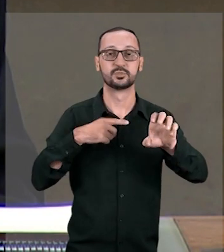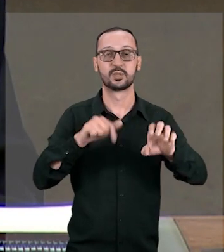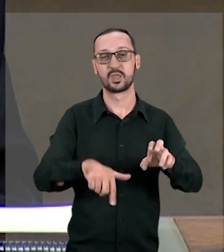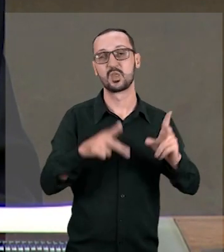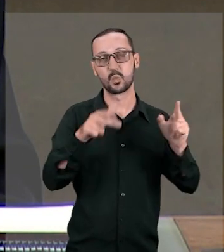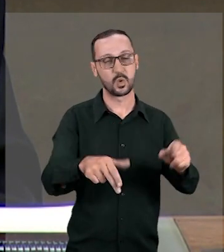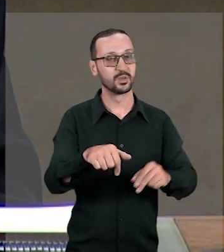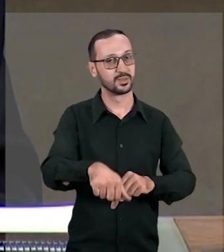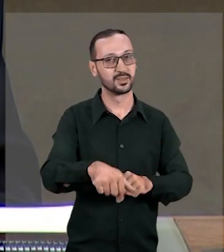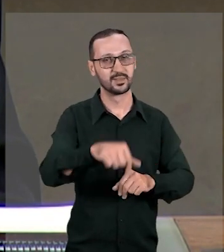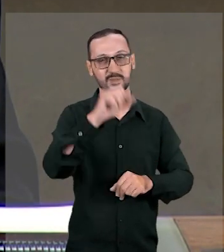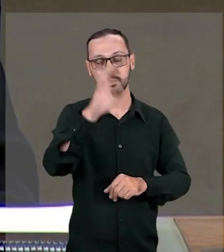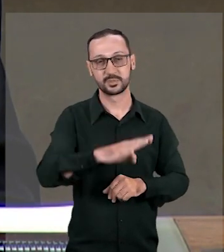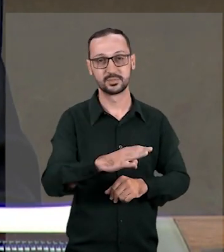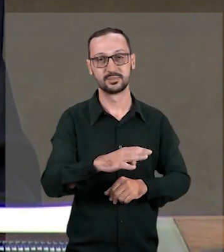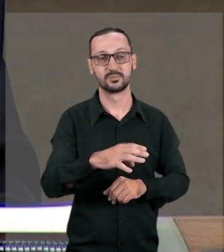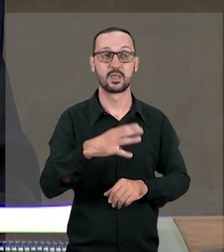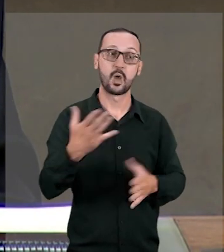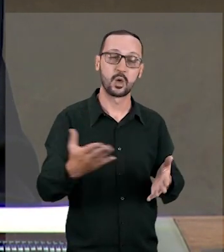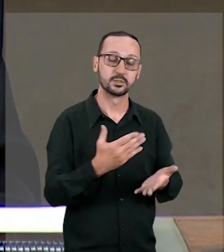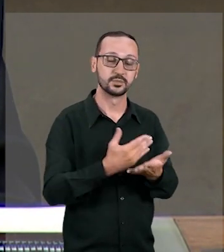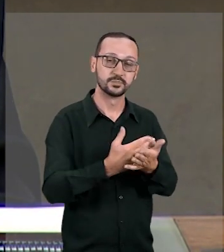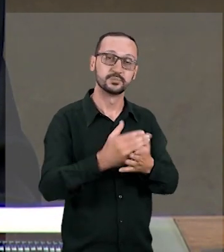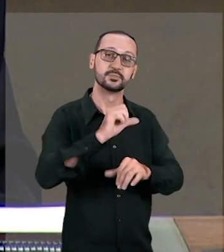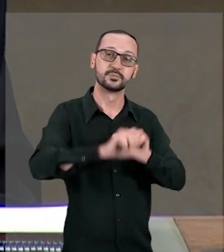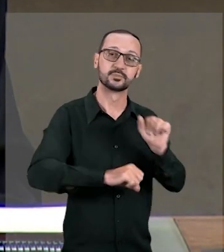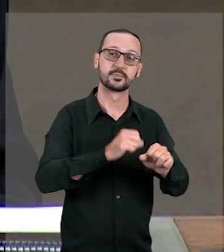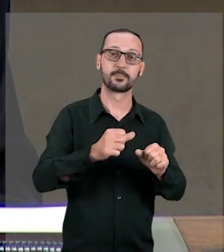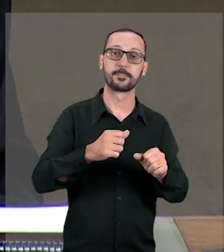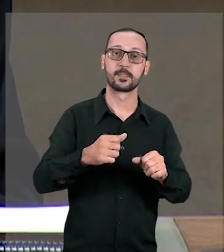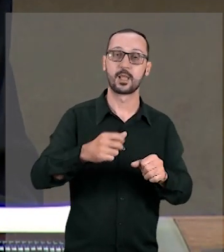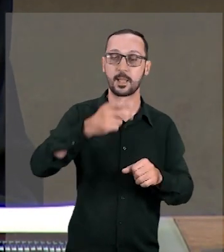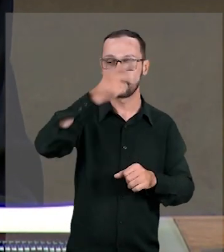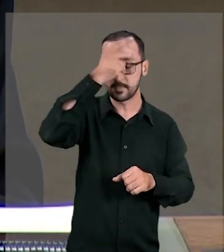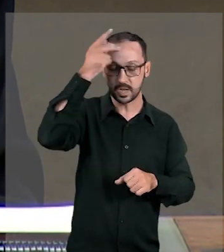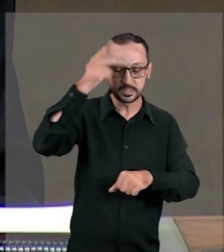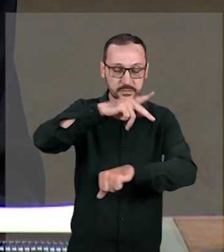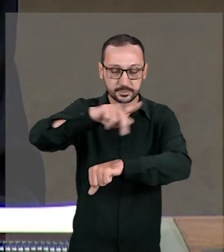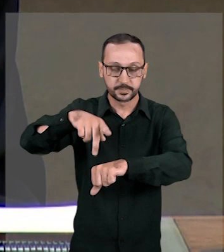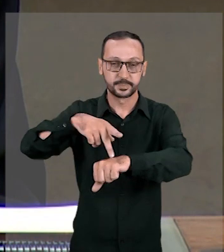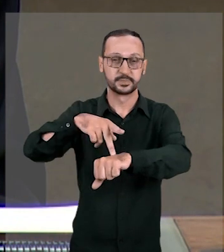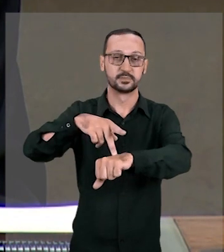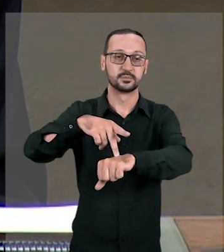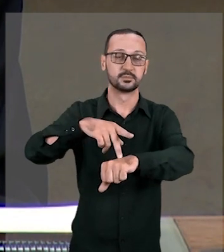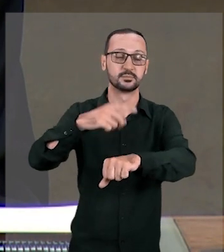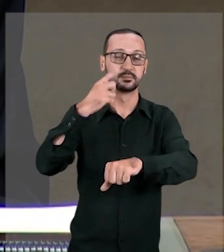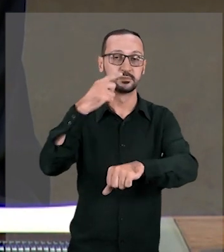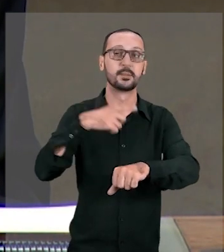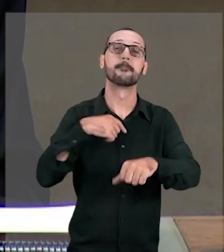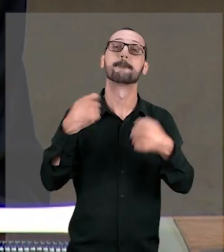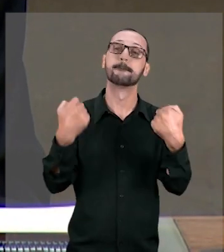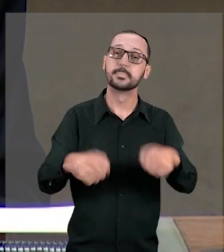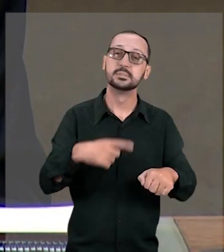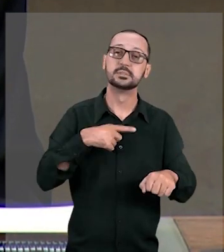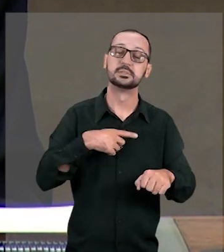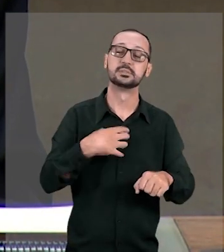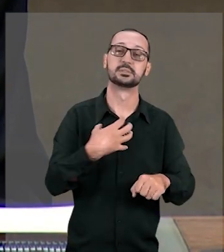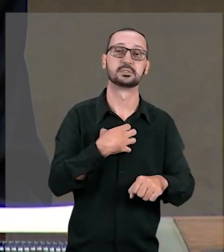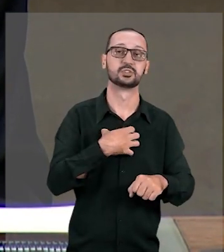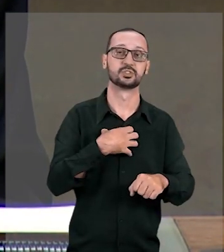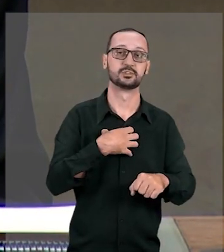Brasil. Portanto, as pessoas, os países como as pessoas, passam pelo que têm que